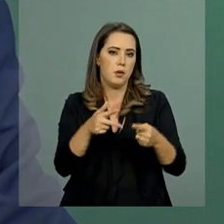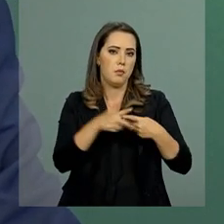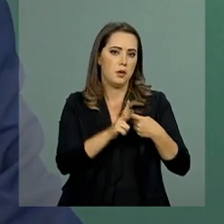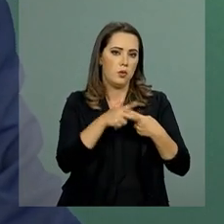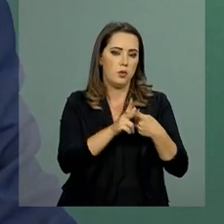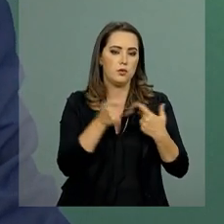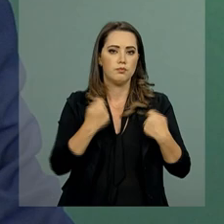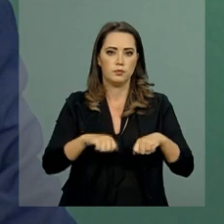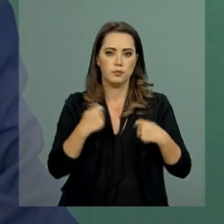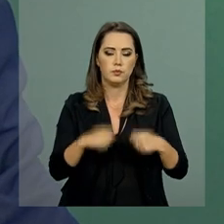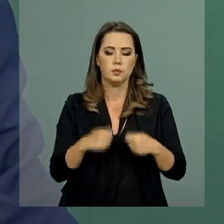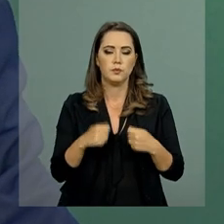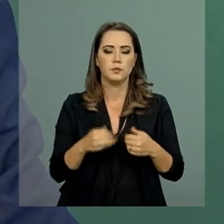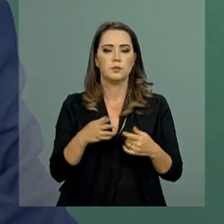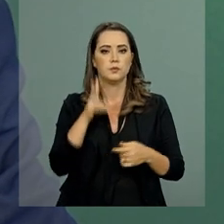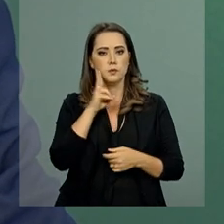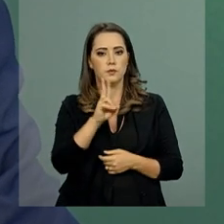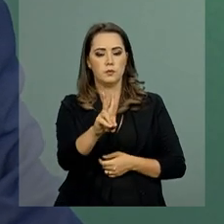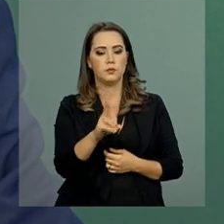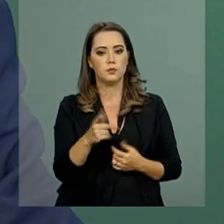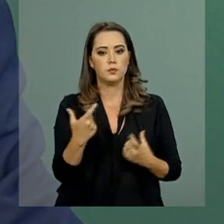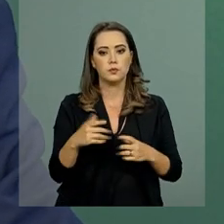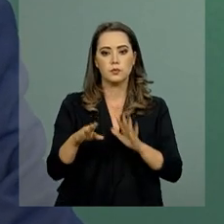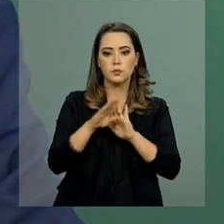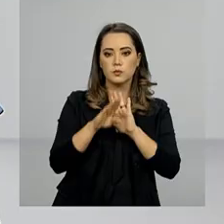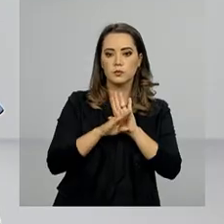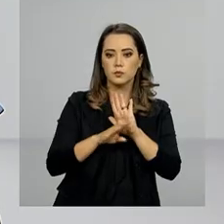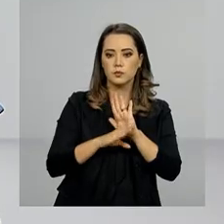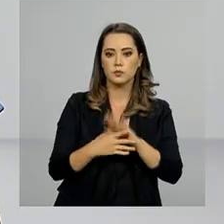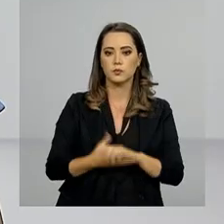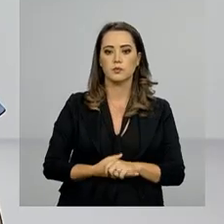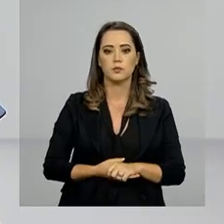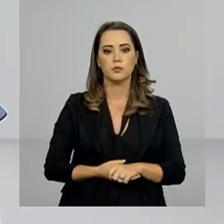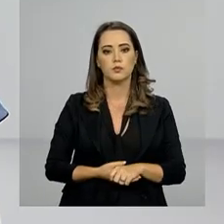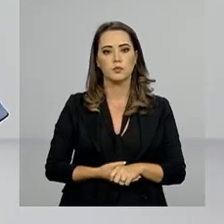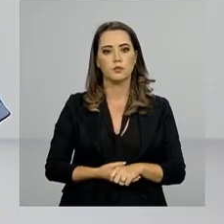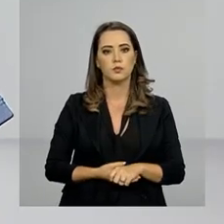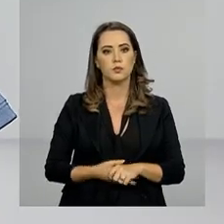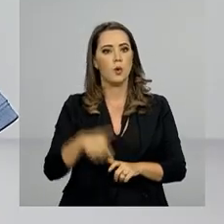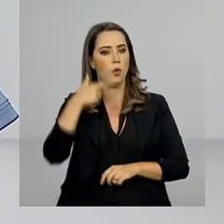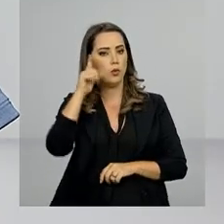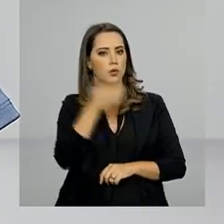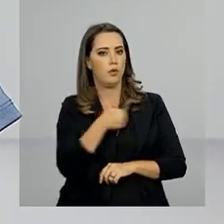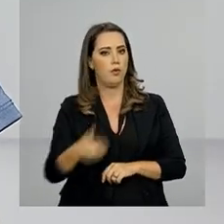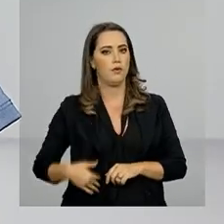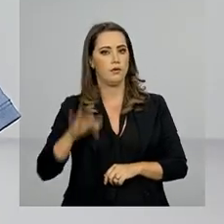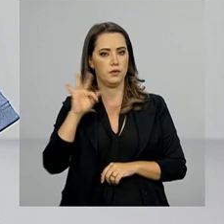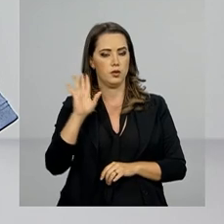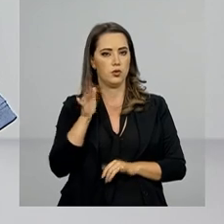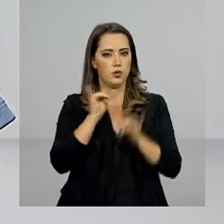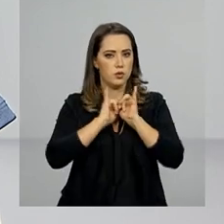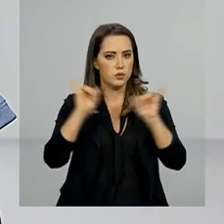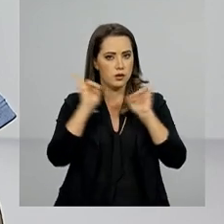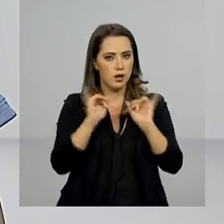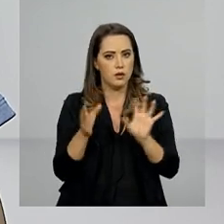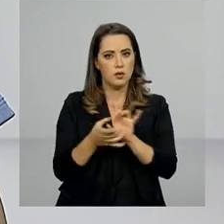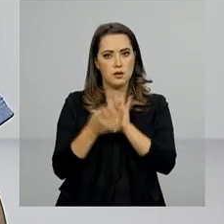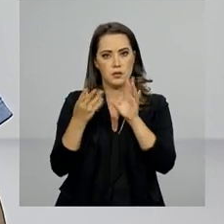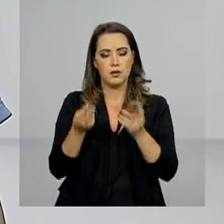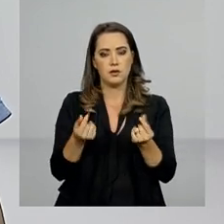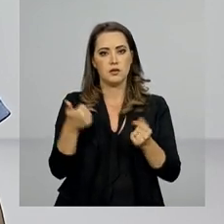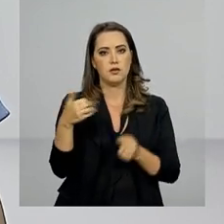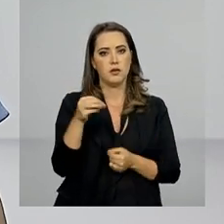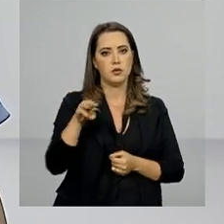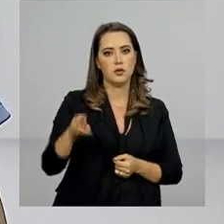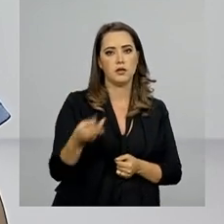assim identificadas no projeto ontem o governo federal já havia anunciado a liberação de